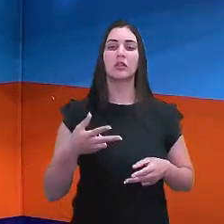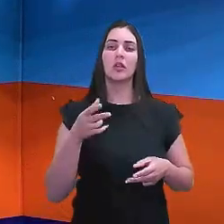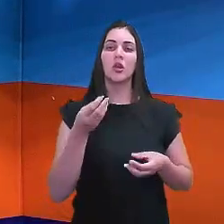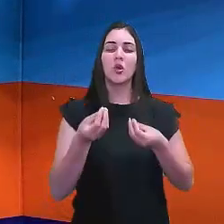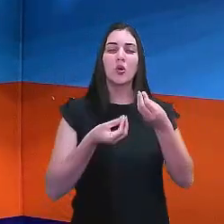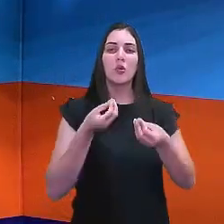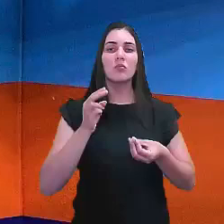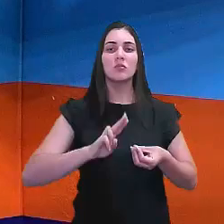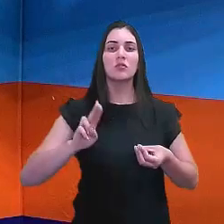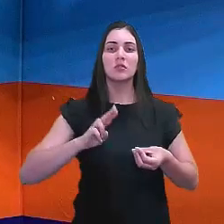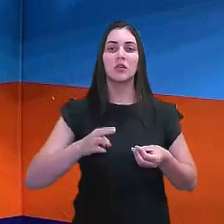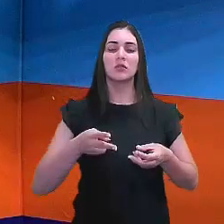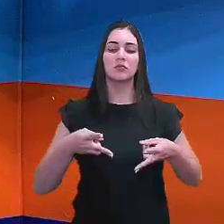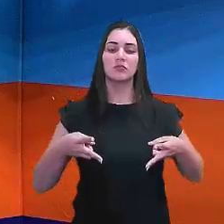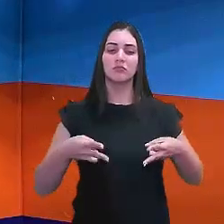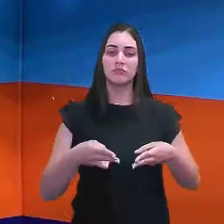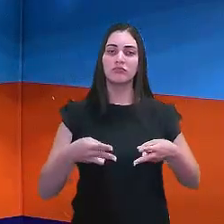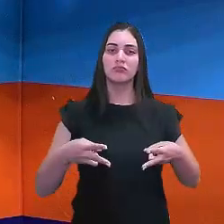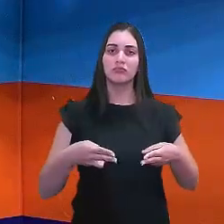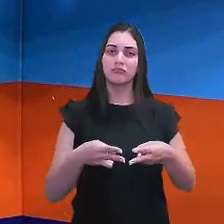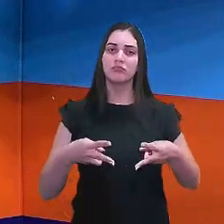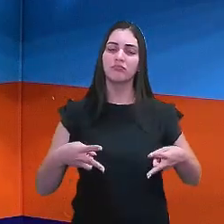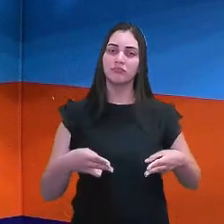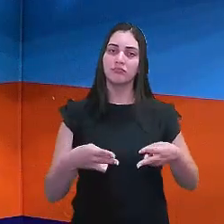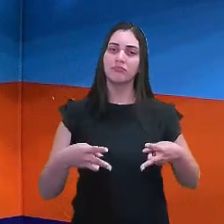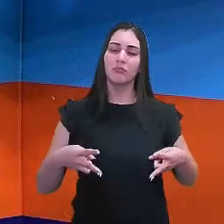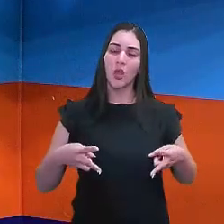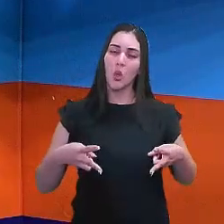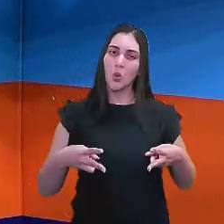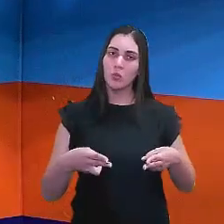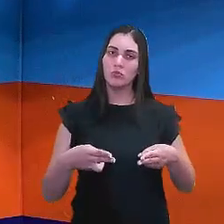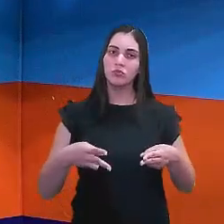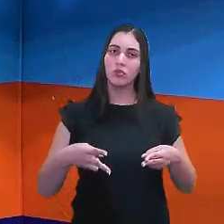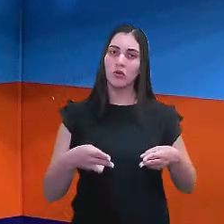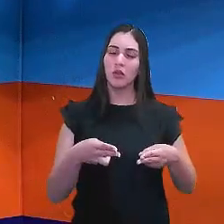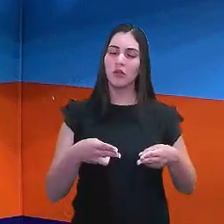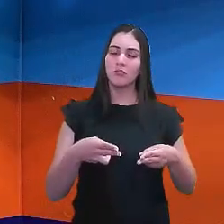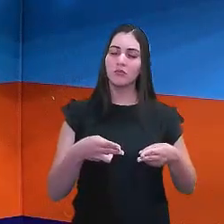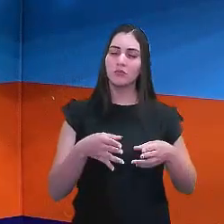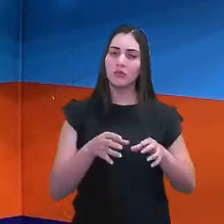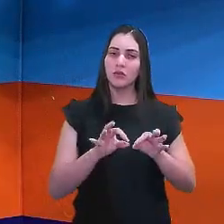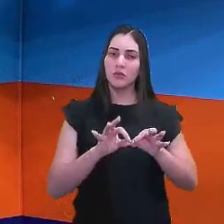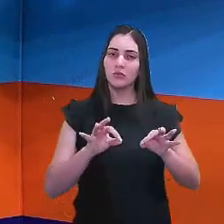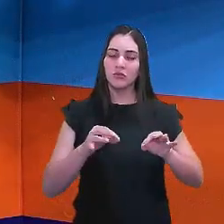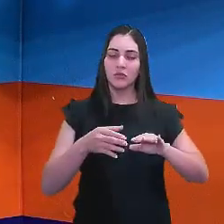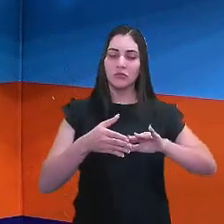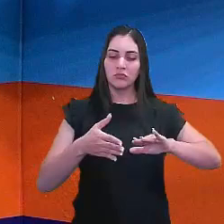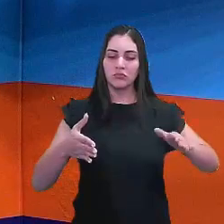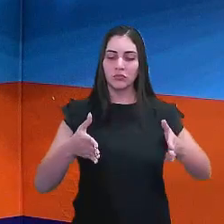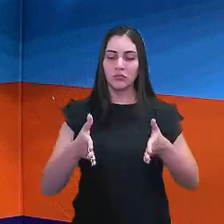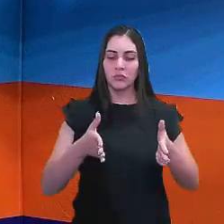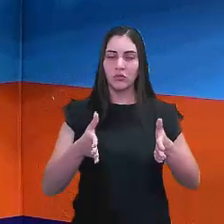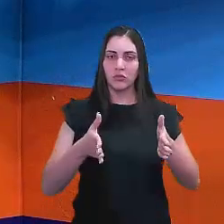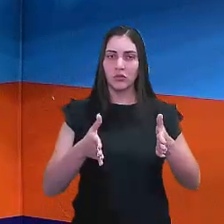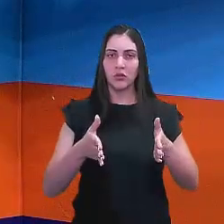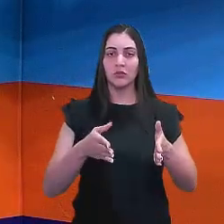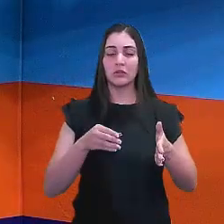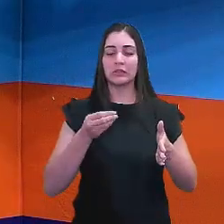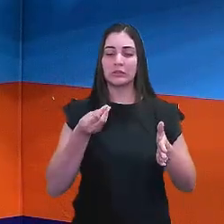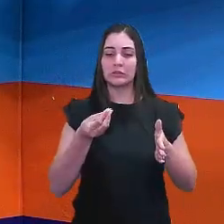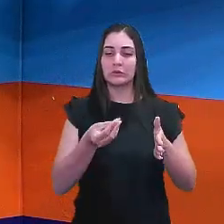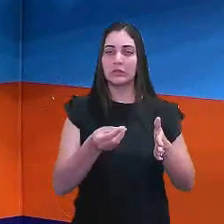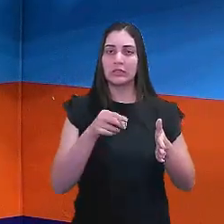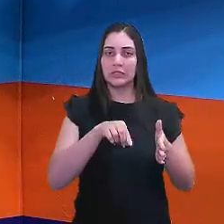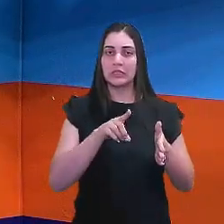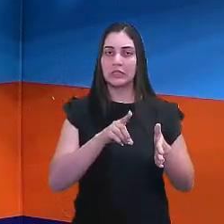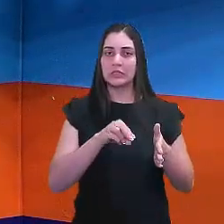como se usasse a chamada enzimas de restrições, como se fossem tesouras, cortaram. Deixaram um espaçozinho para se colocar nesse plasmídio, nesse DNA